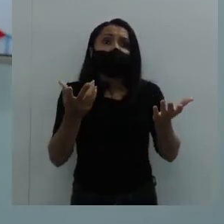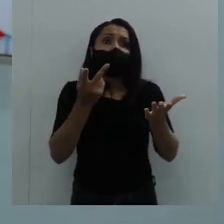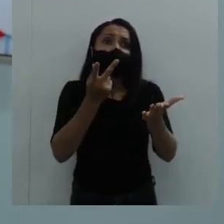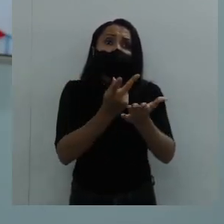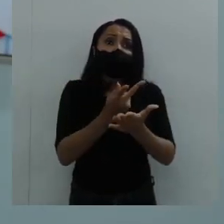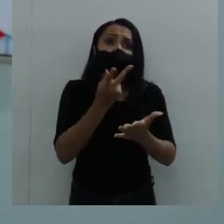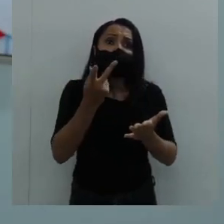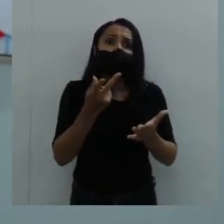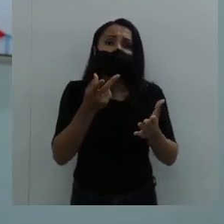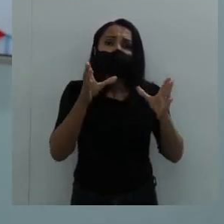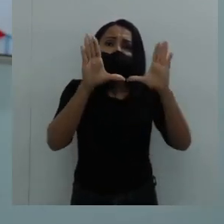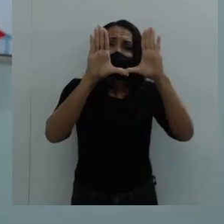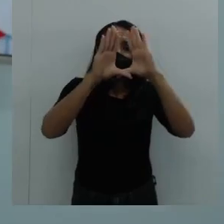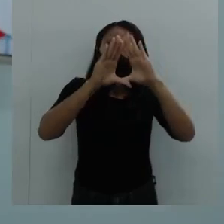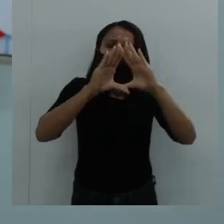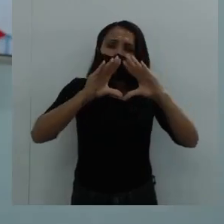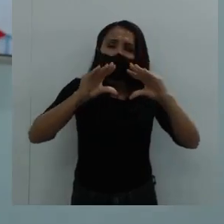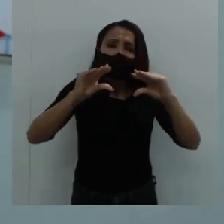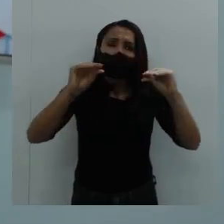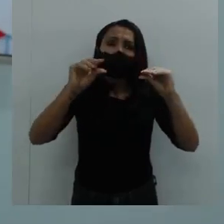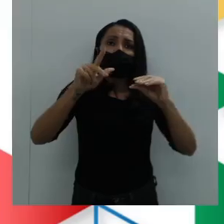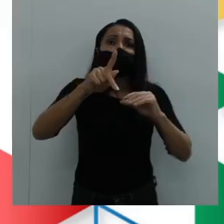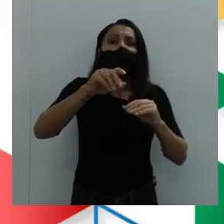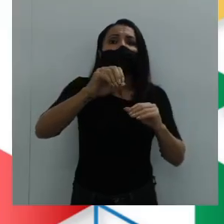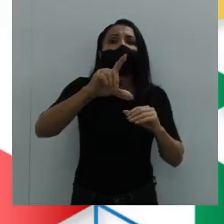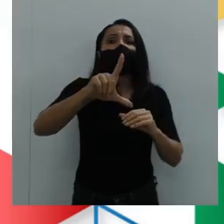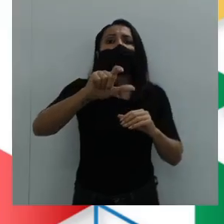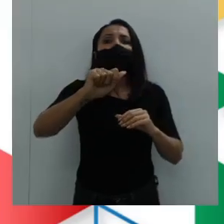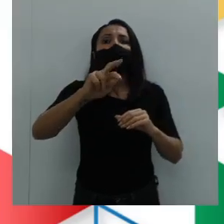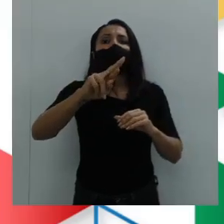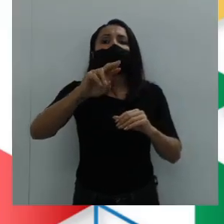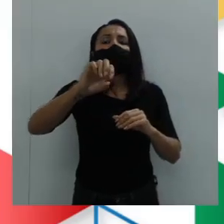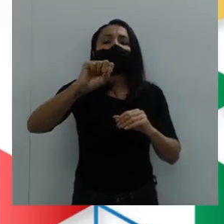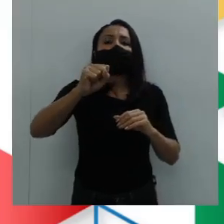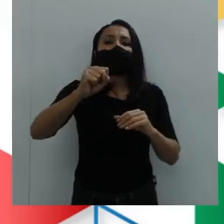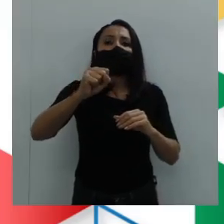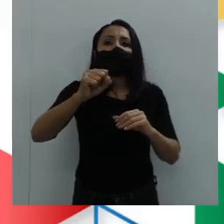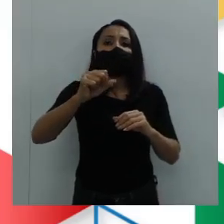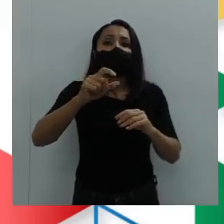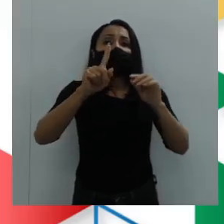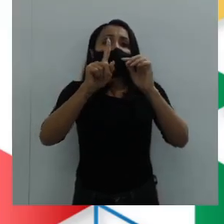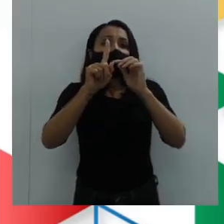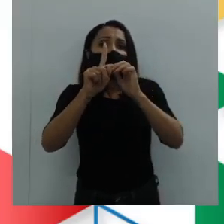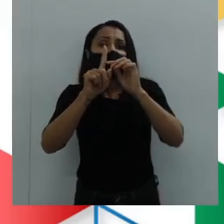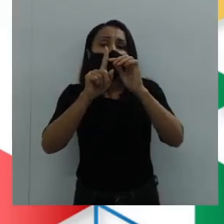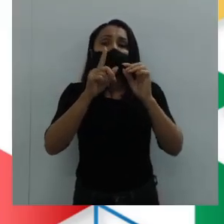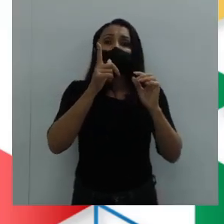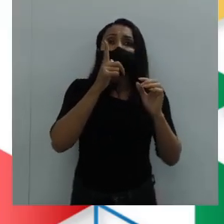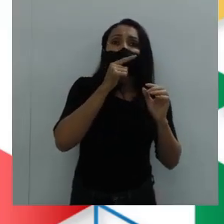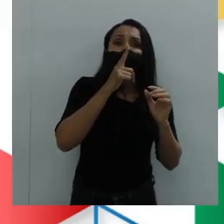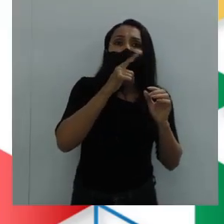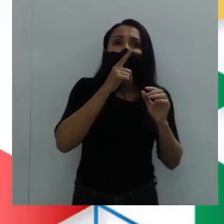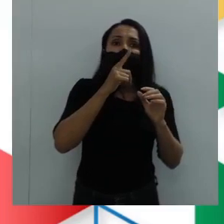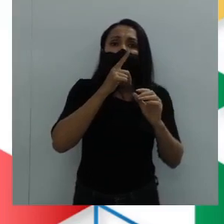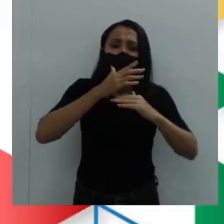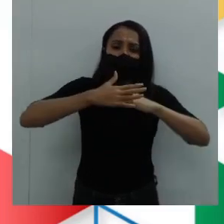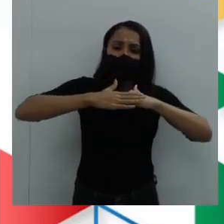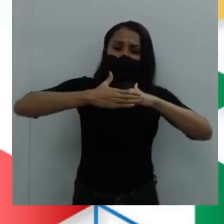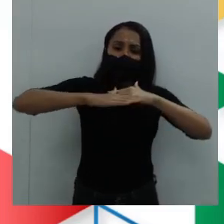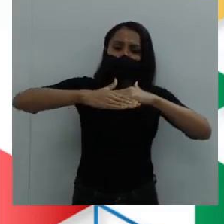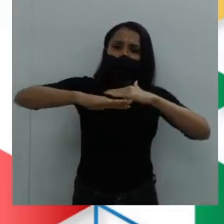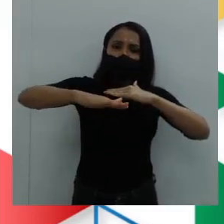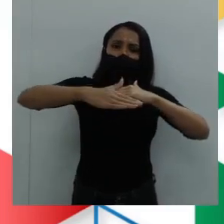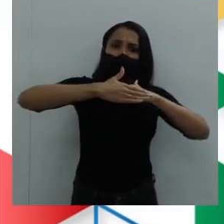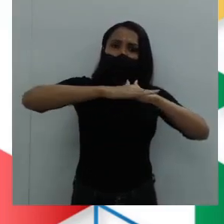o derretimento das calotas polares, que aumenta aí o nível das águas dos mares.